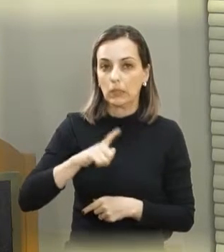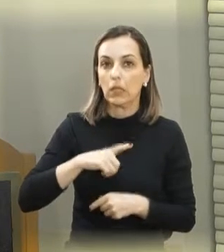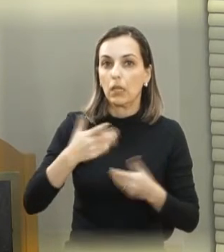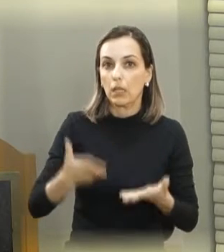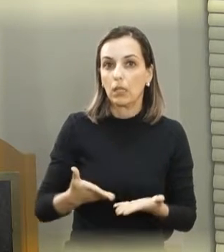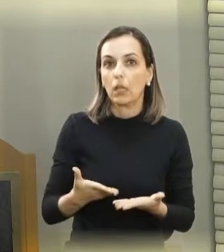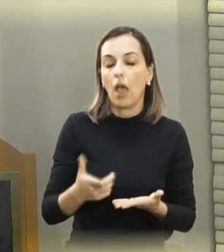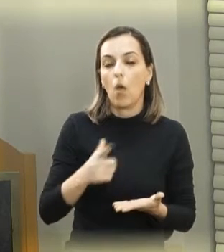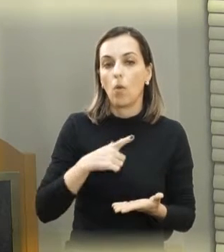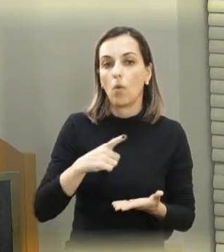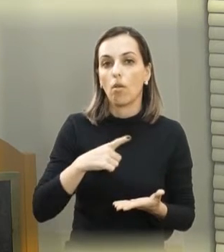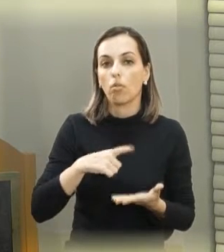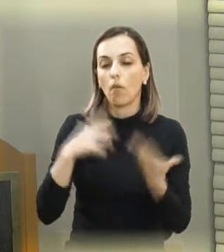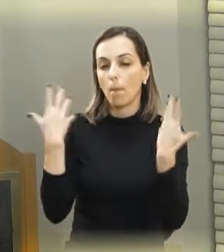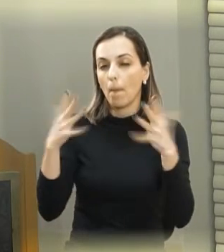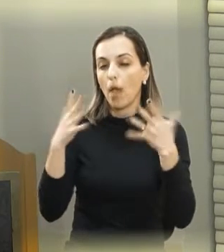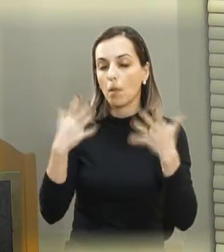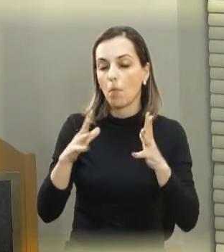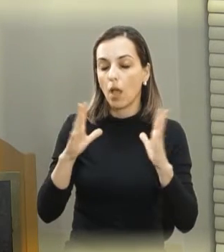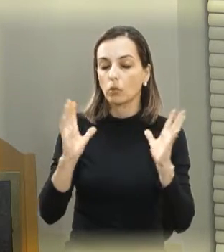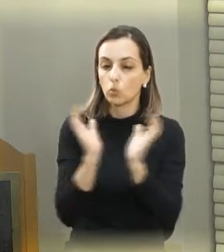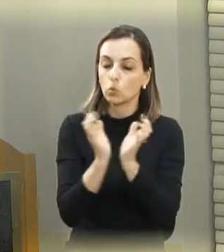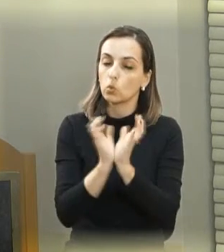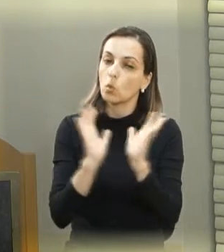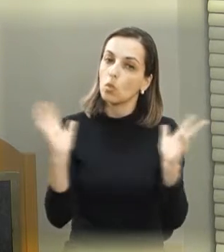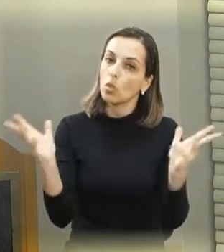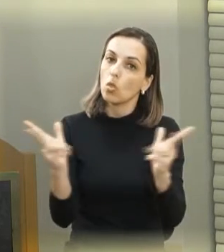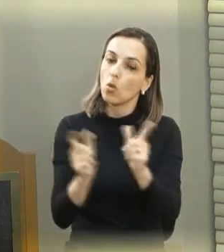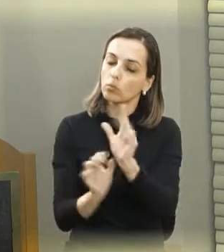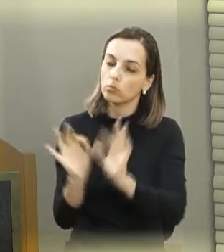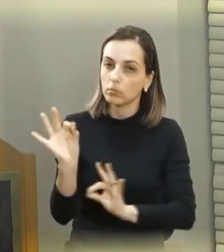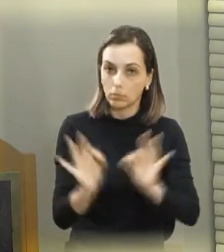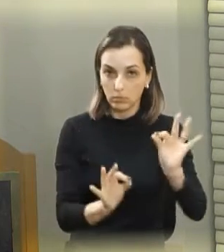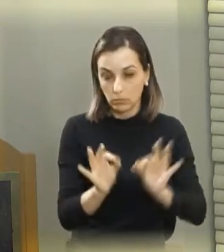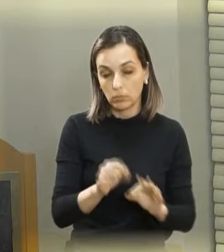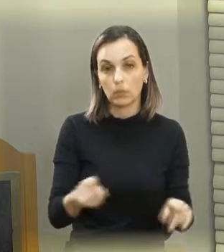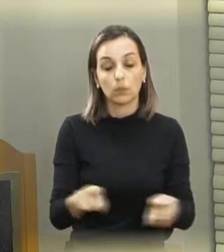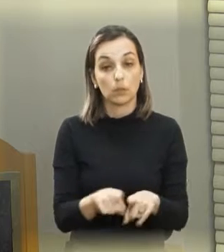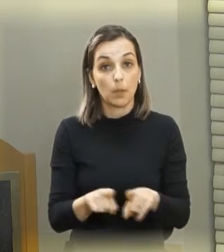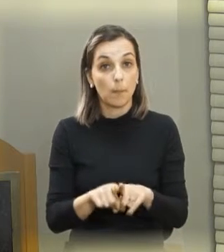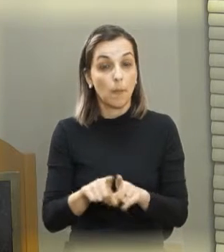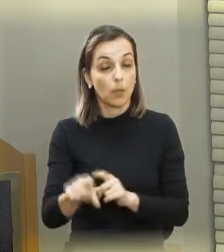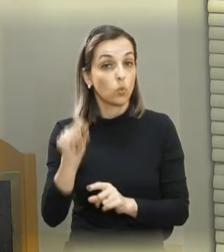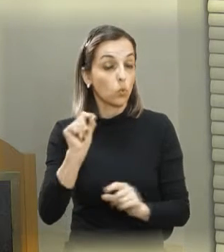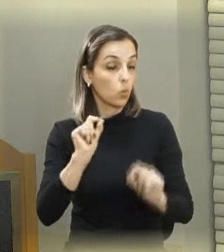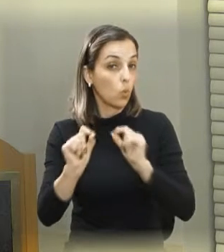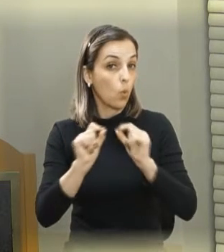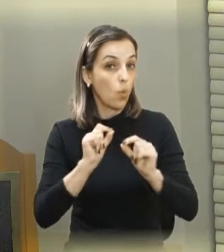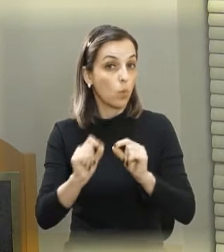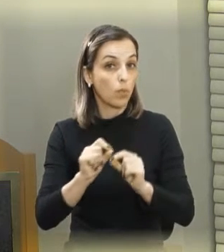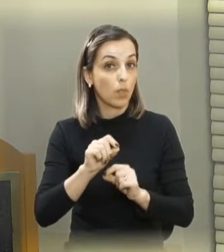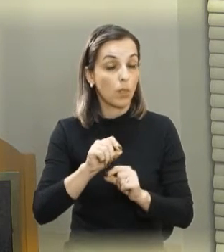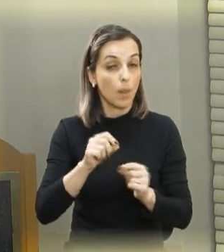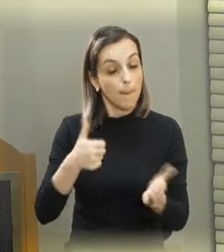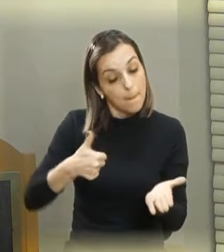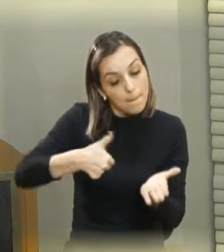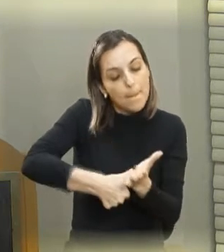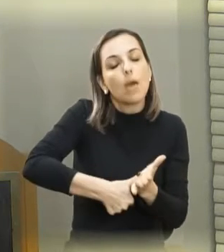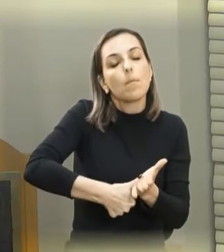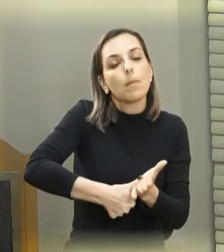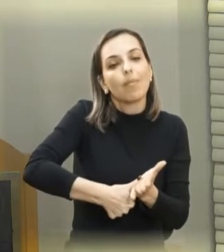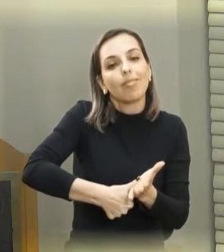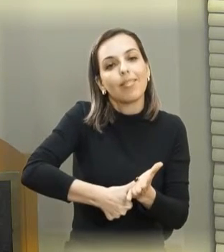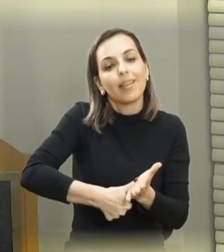para mim tratamento todos os organizadores e queria em especial aqui destacar a questão da biometria